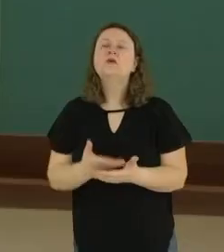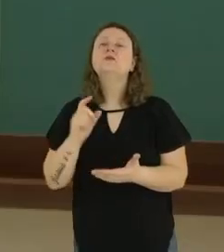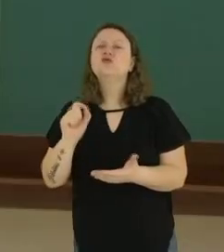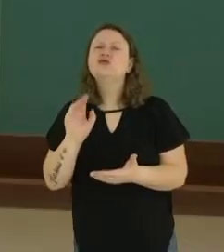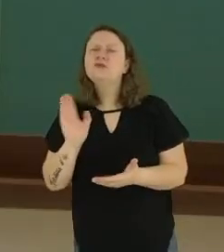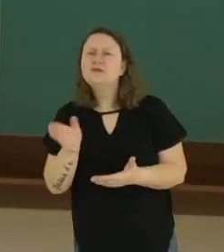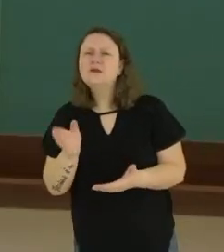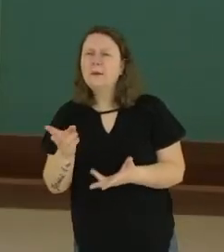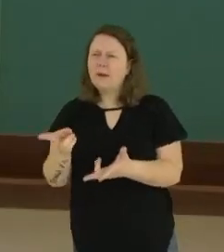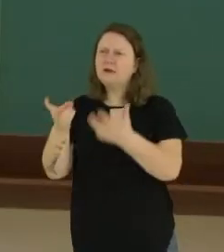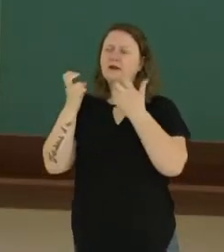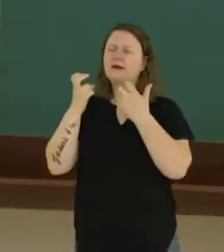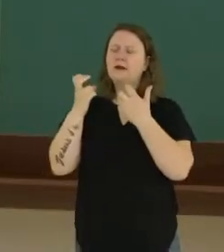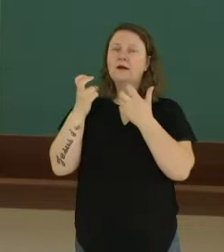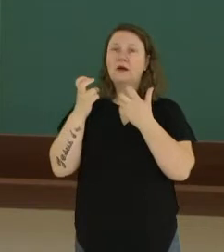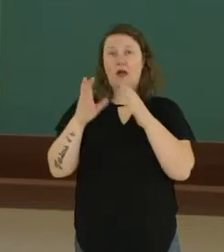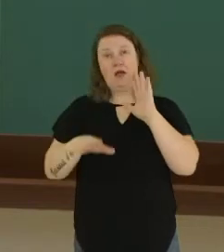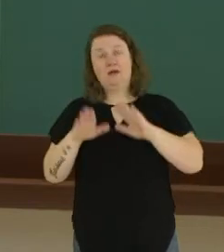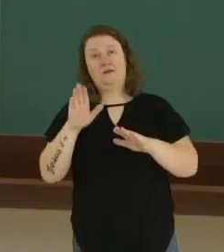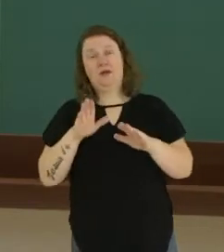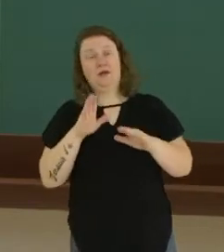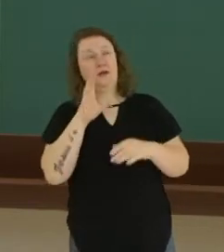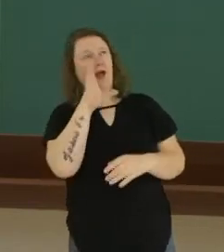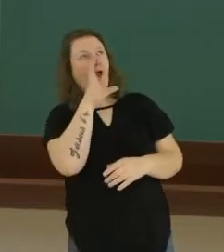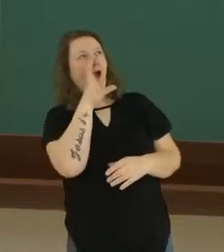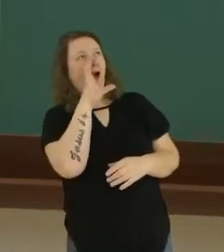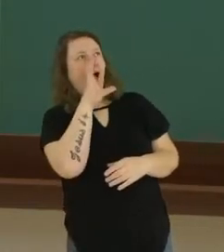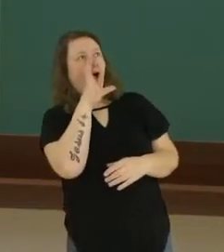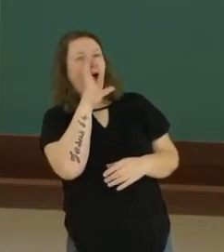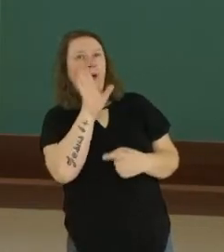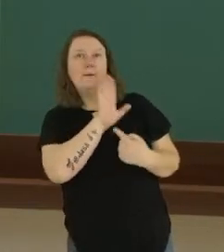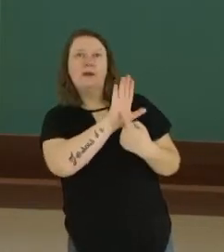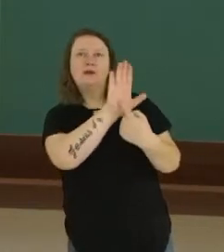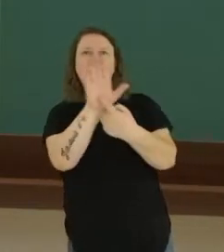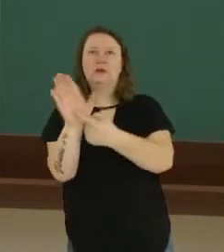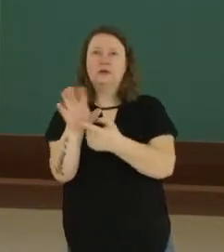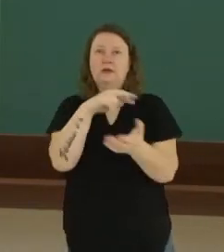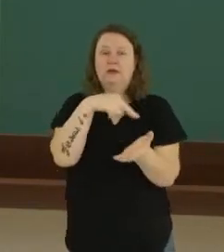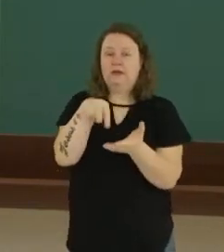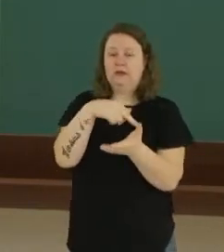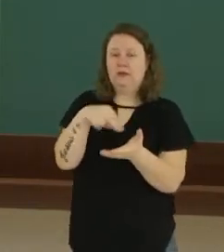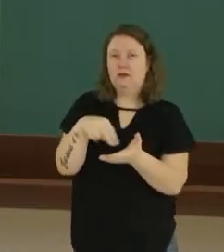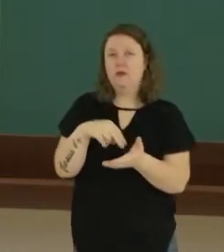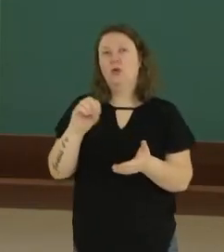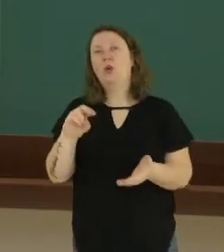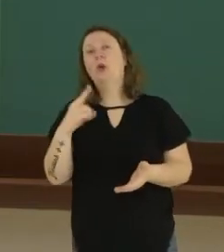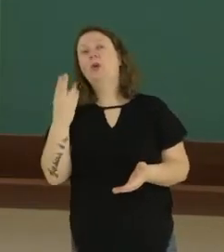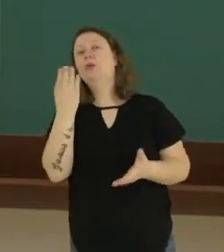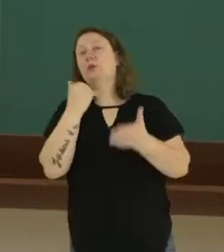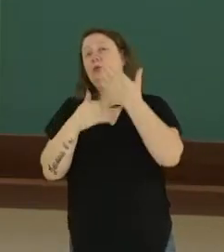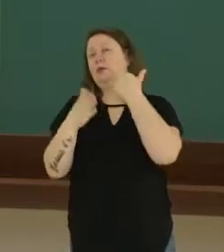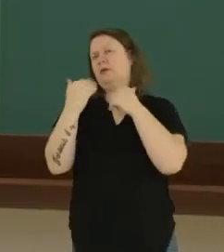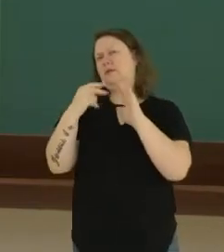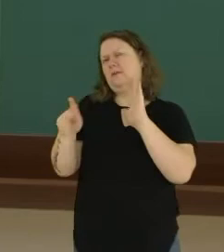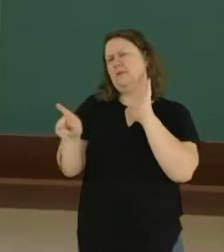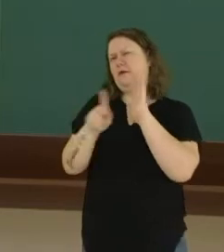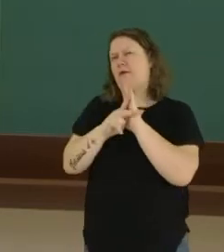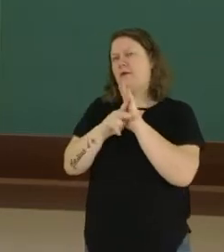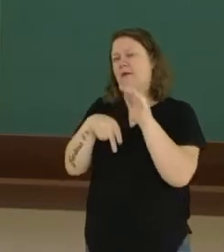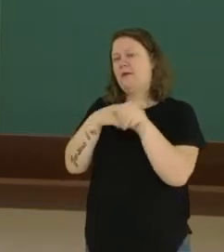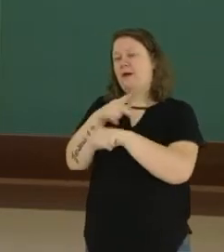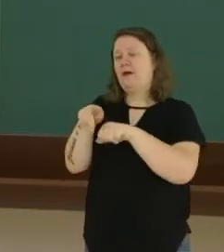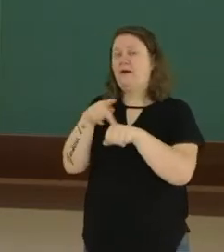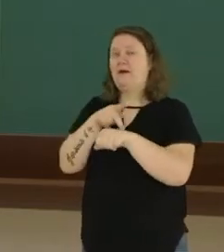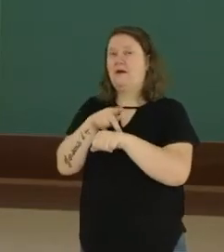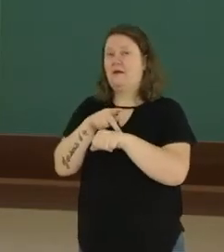né, você já tenha visto uma apresentação cultural de danças, tenha se alimentado com uma comida típica de alguns desses